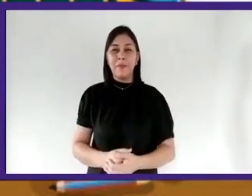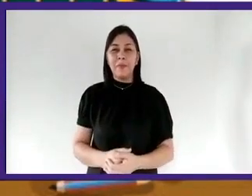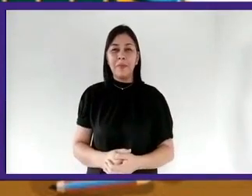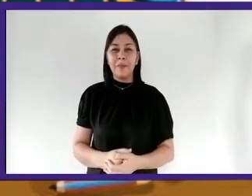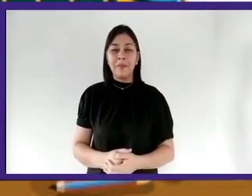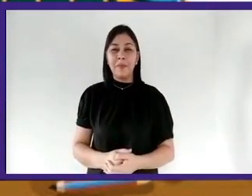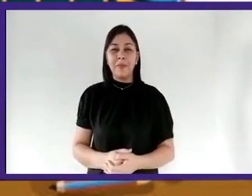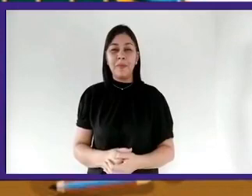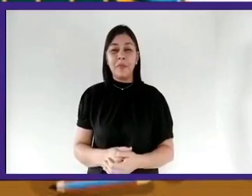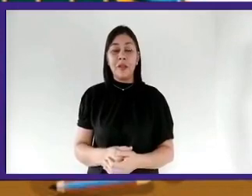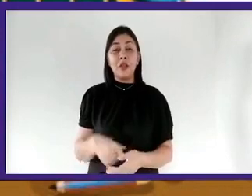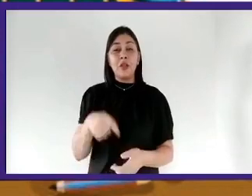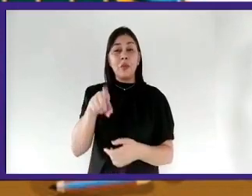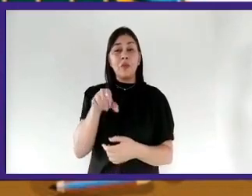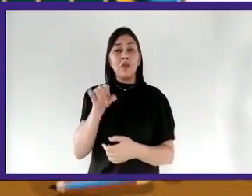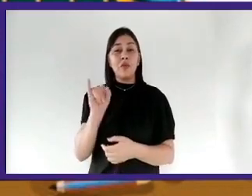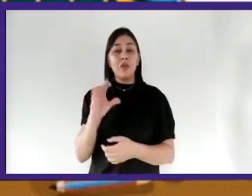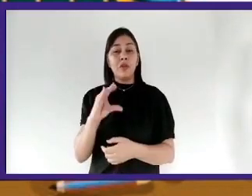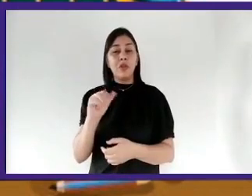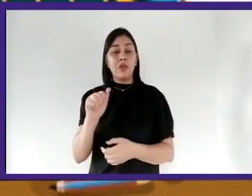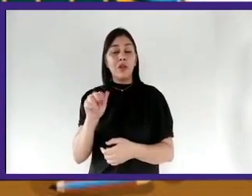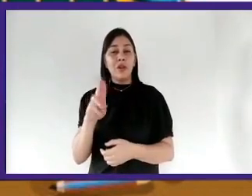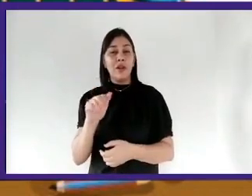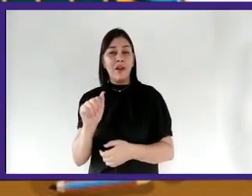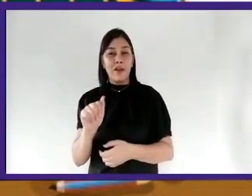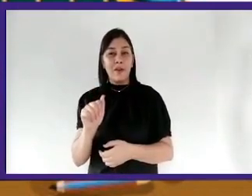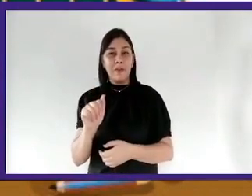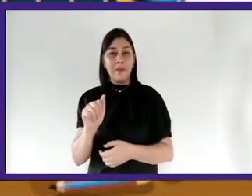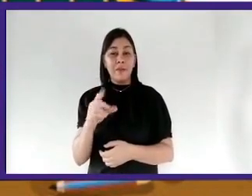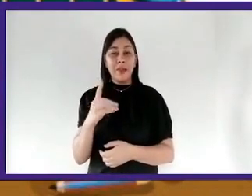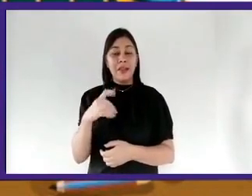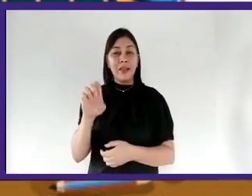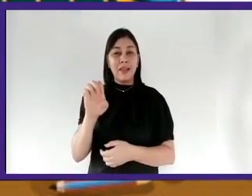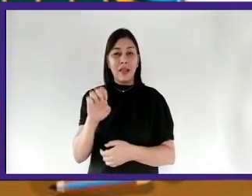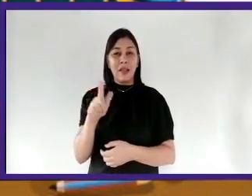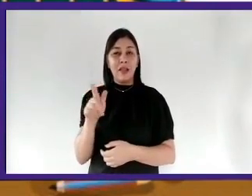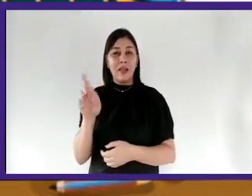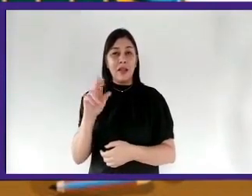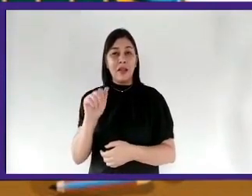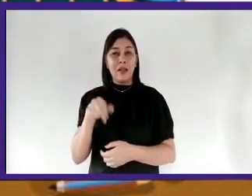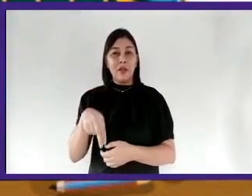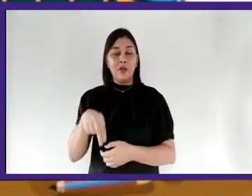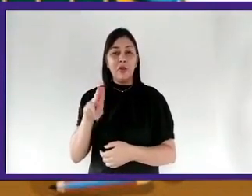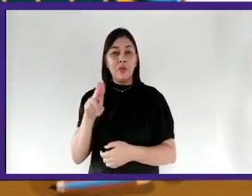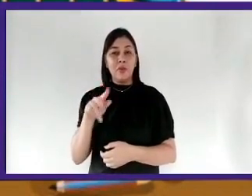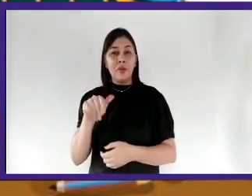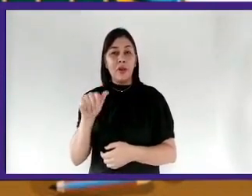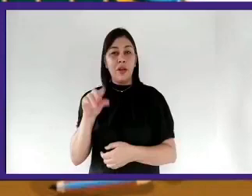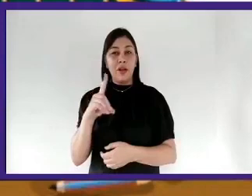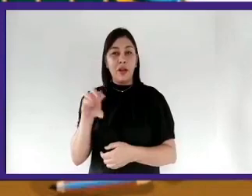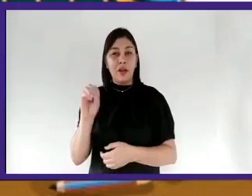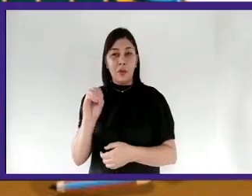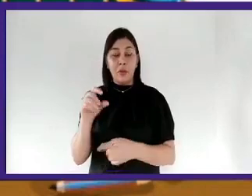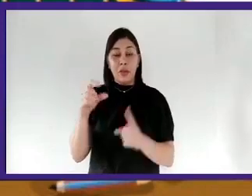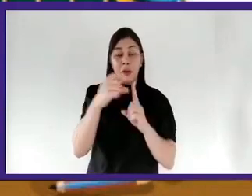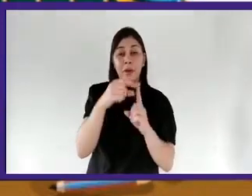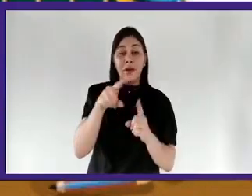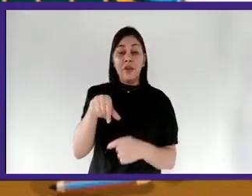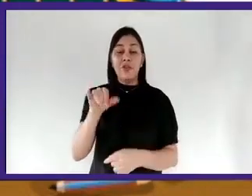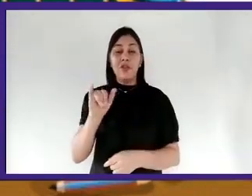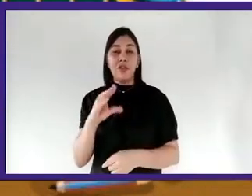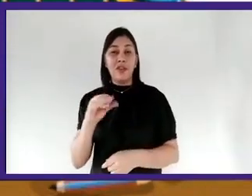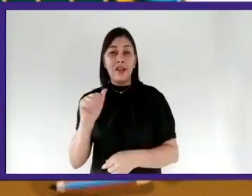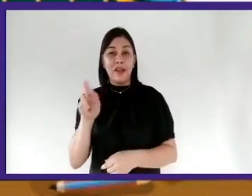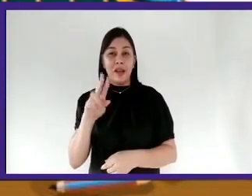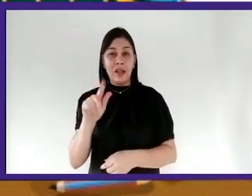A palavra xícara de granulado. Vamos lá, a palavra xícara. Temos a vogal